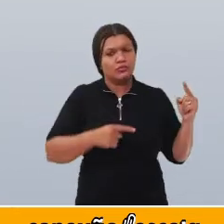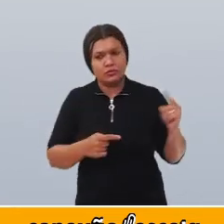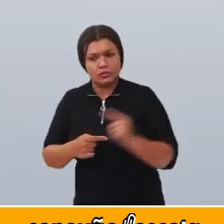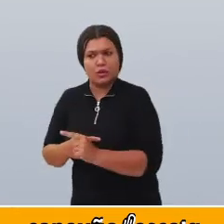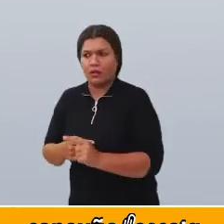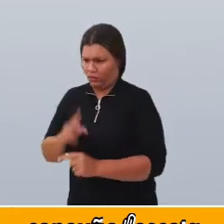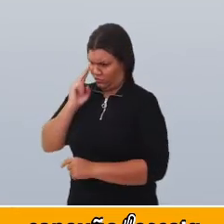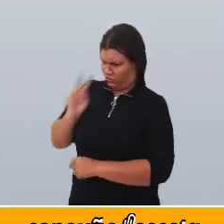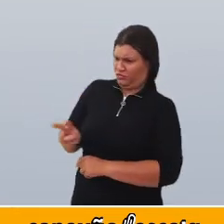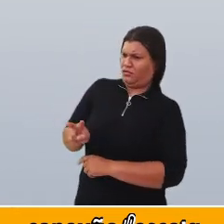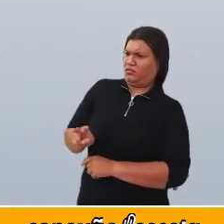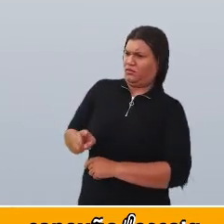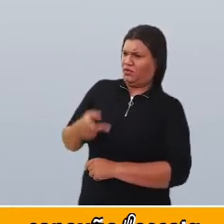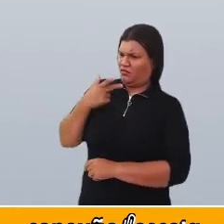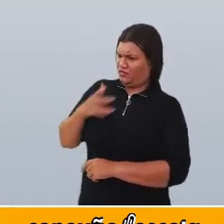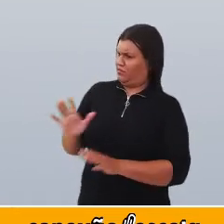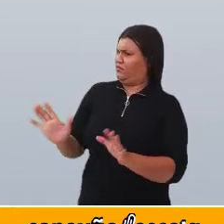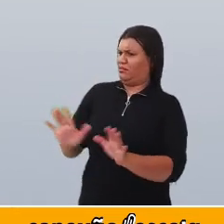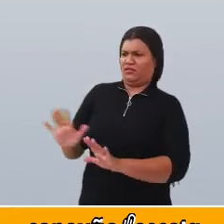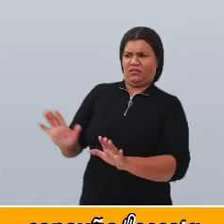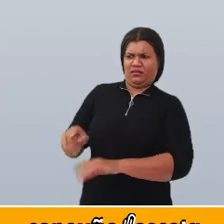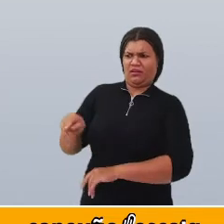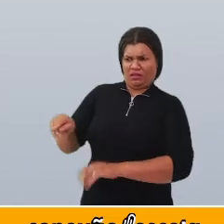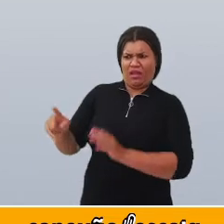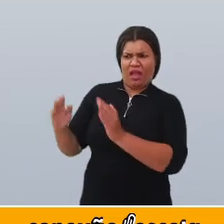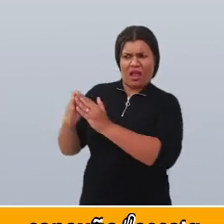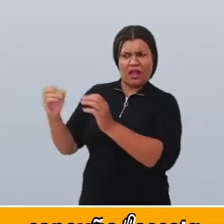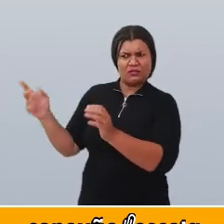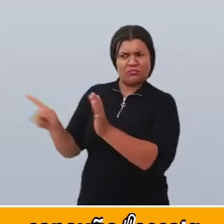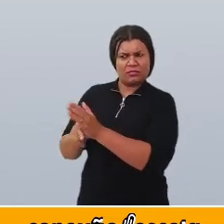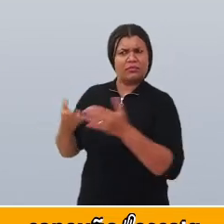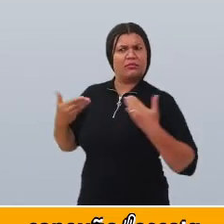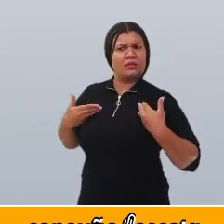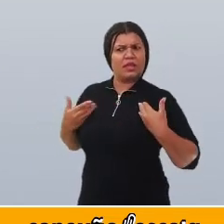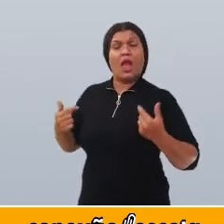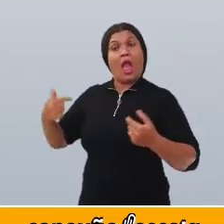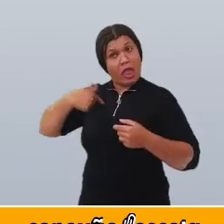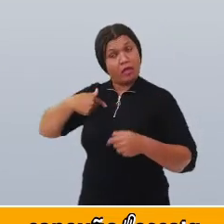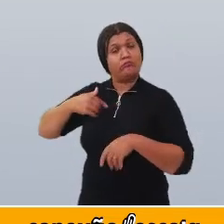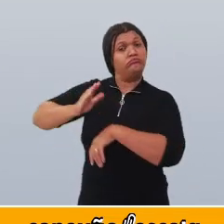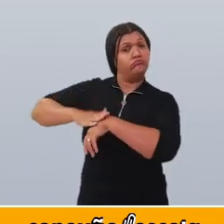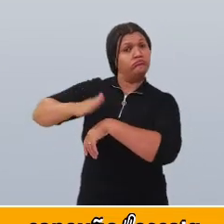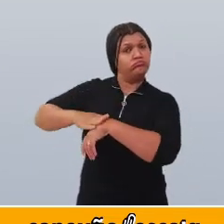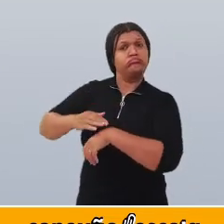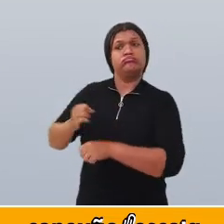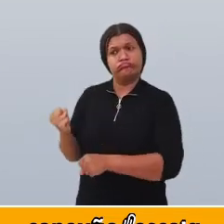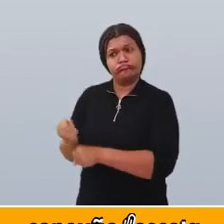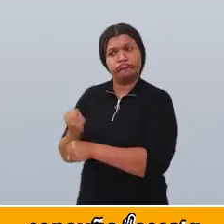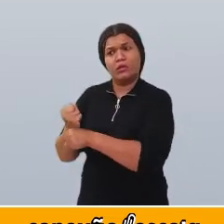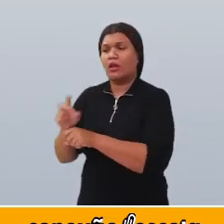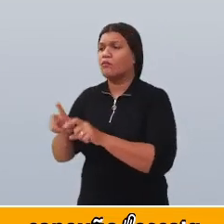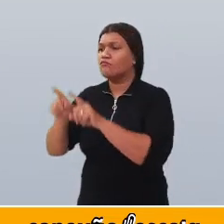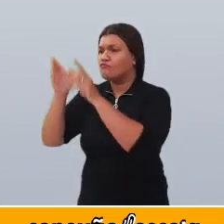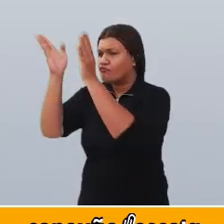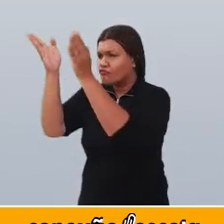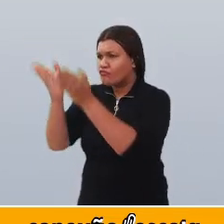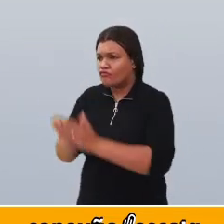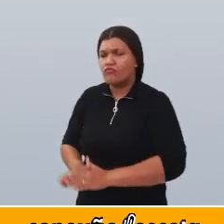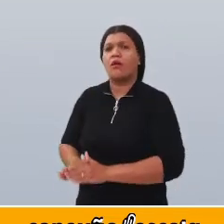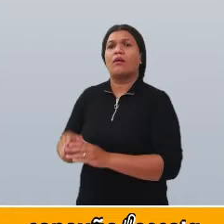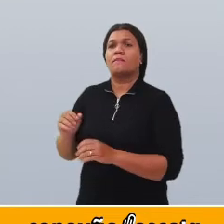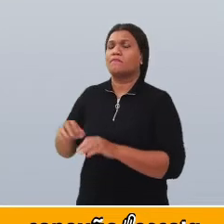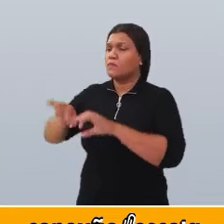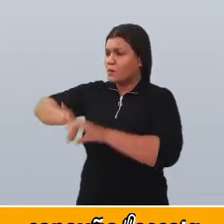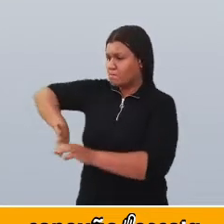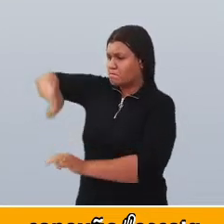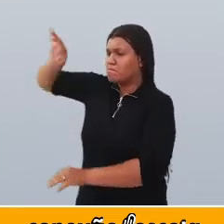a outra disse: Não, amiga, esta casa é minha, porque fui eu quem enfiquei as forquilhas, botei